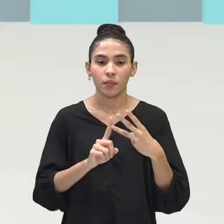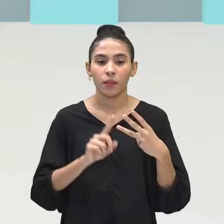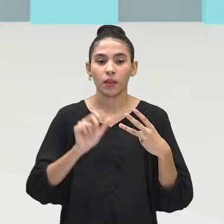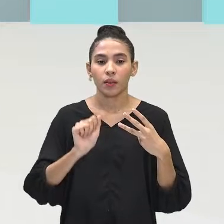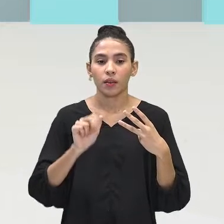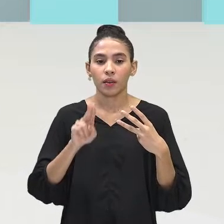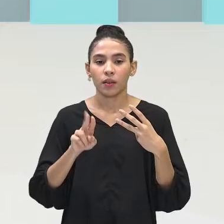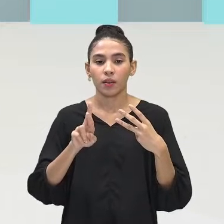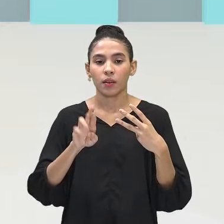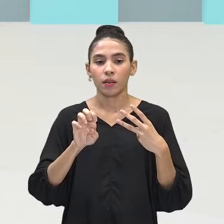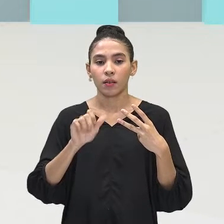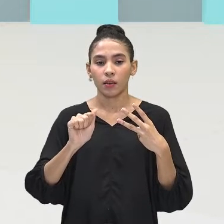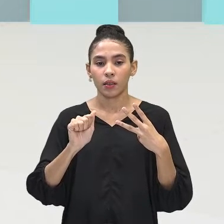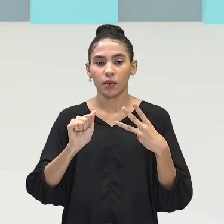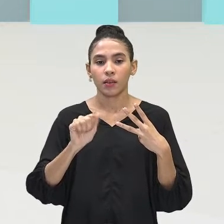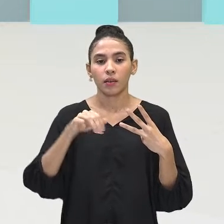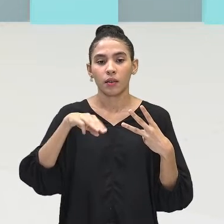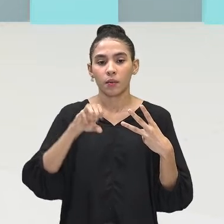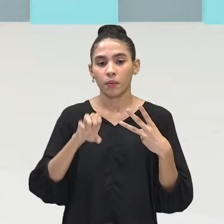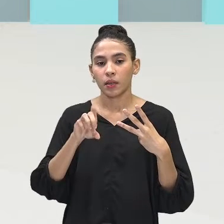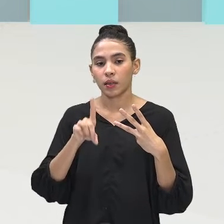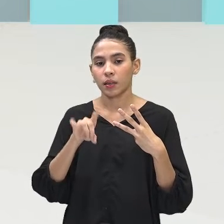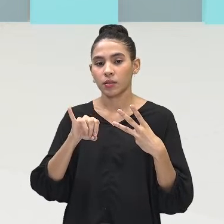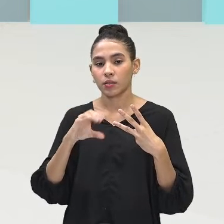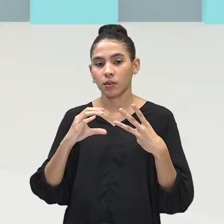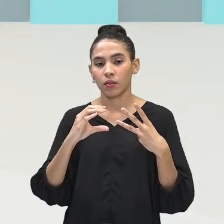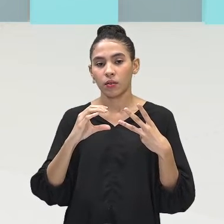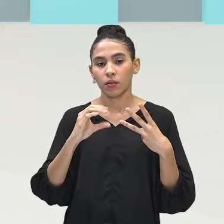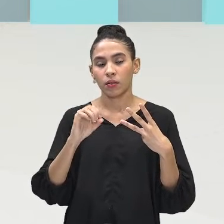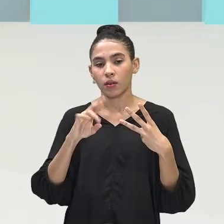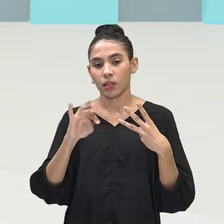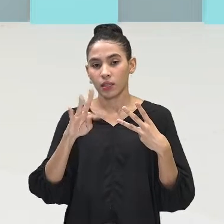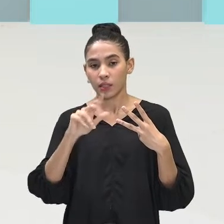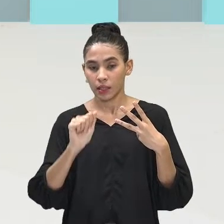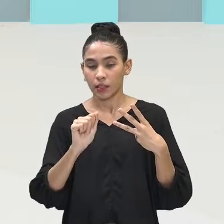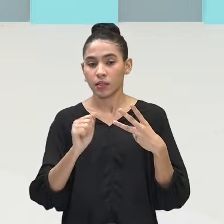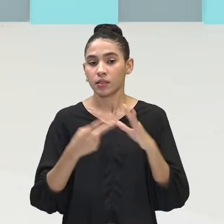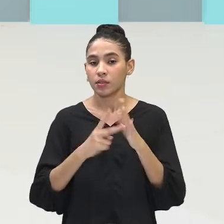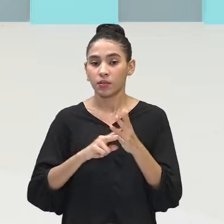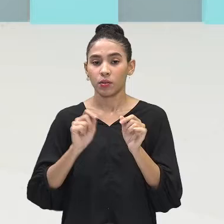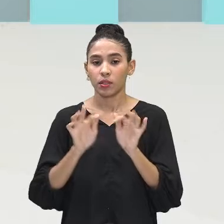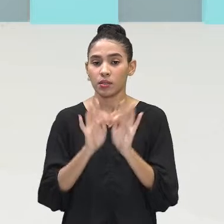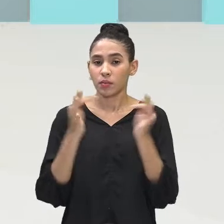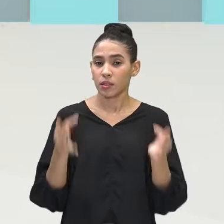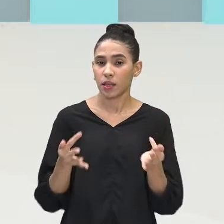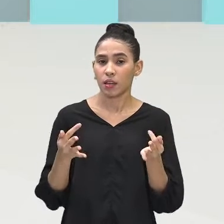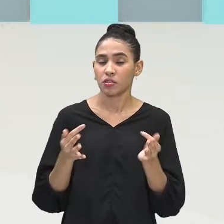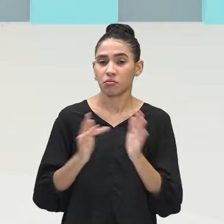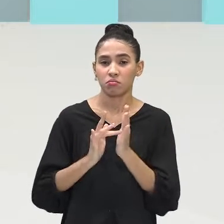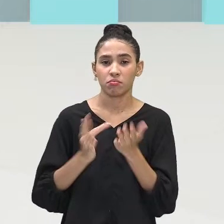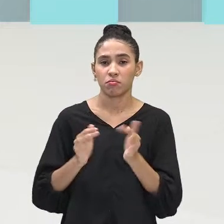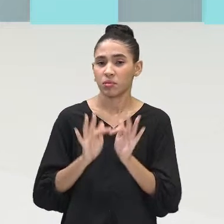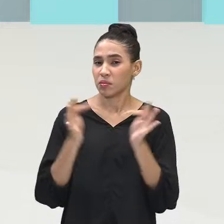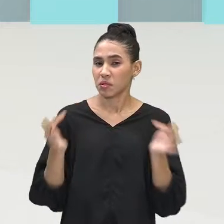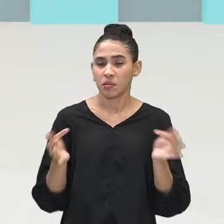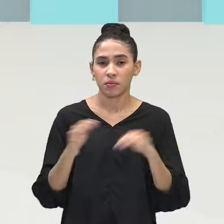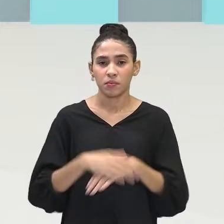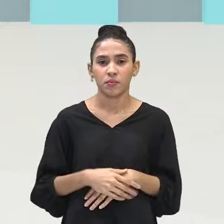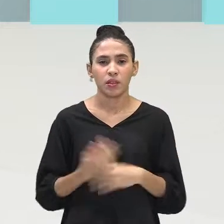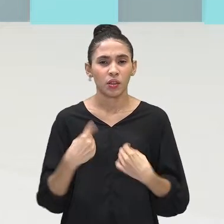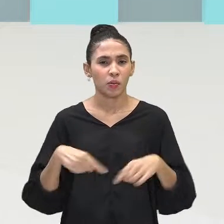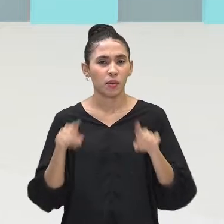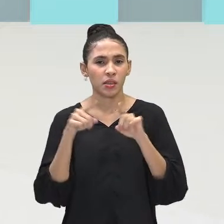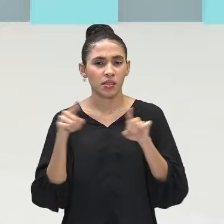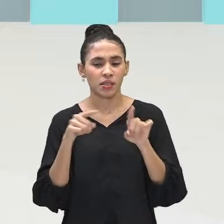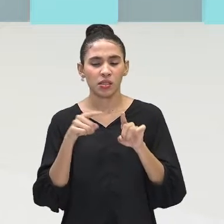vamos ter o aura mediocritas, que quer dizer simplicidade de ouro, ou seja, eu não preciso de muito para ser feliz. Já que lá no